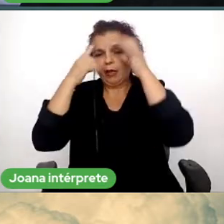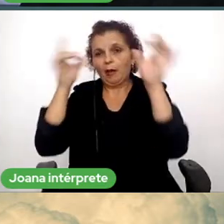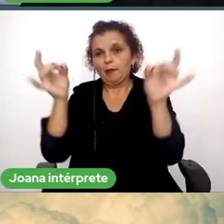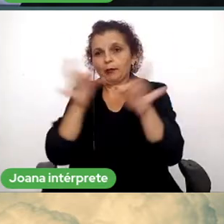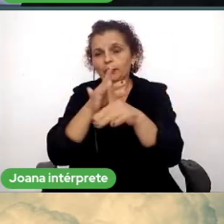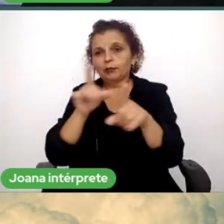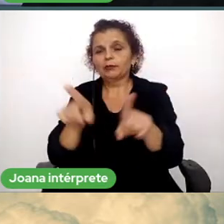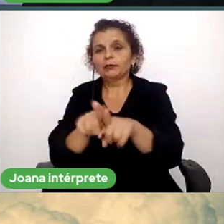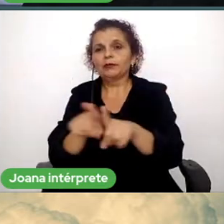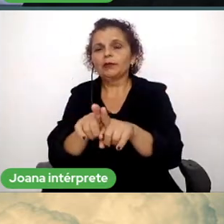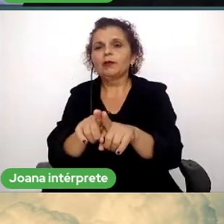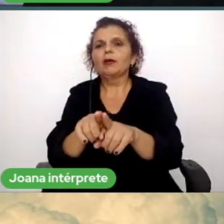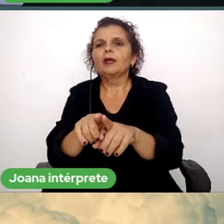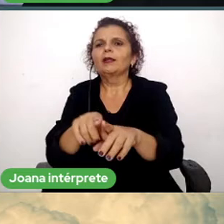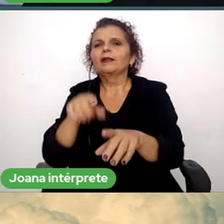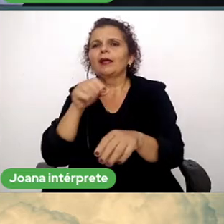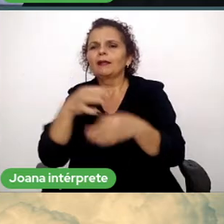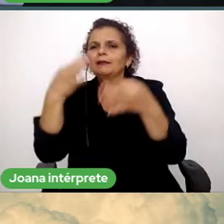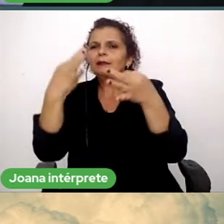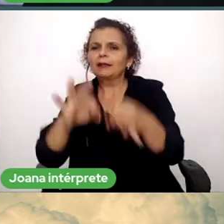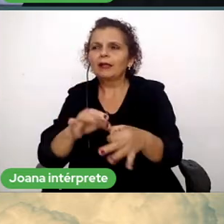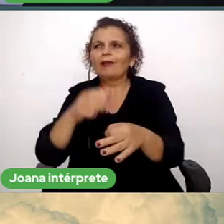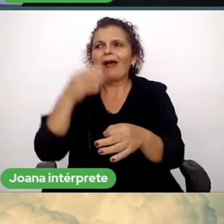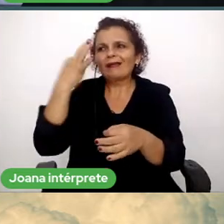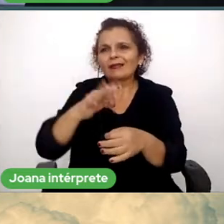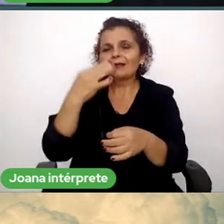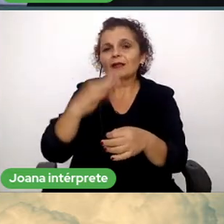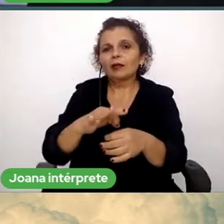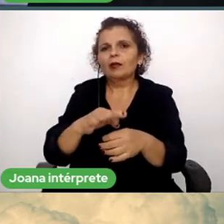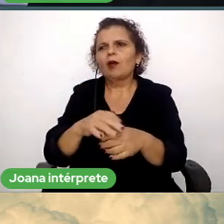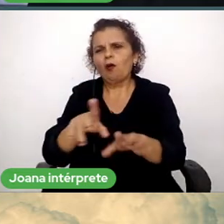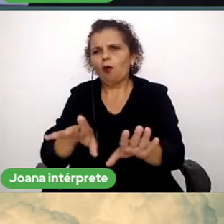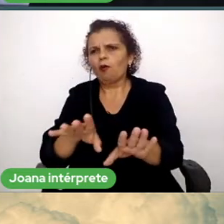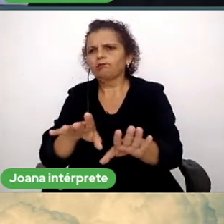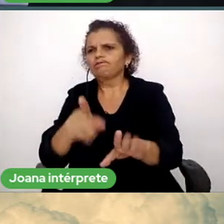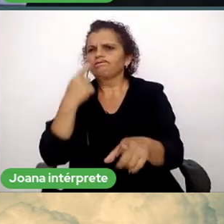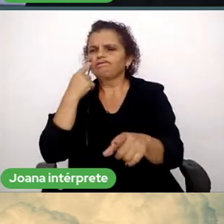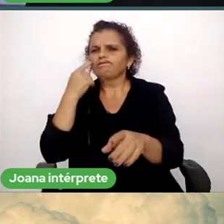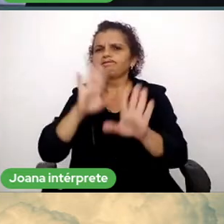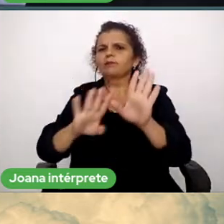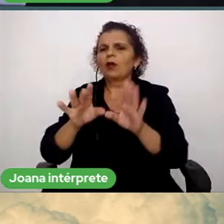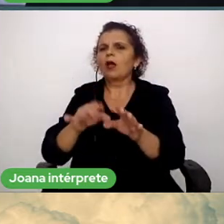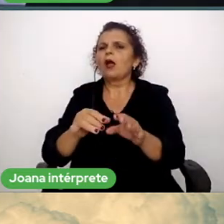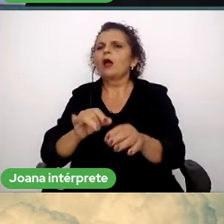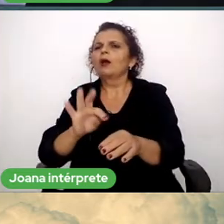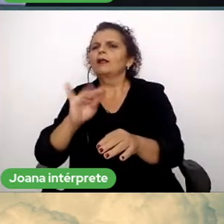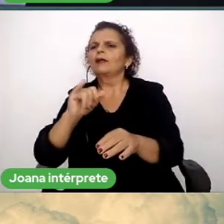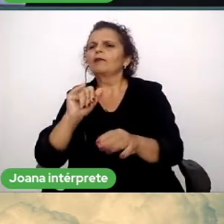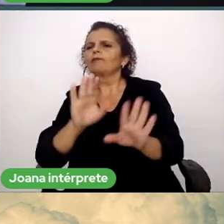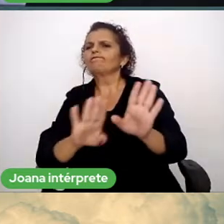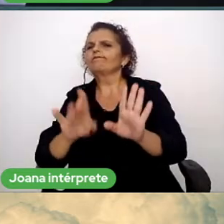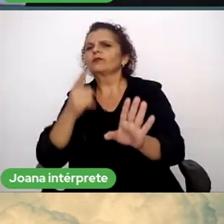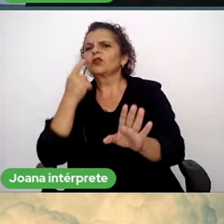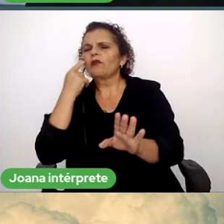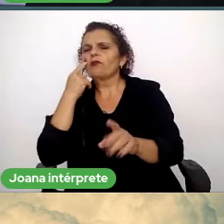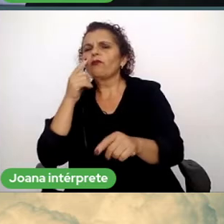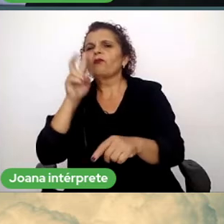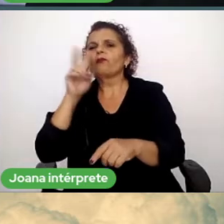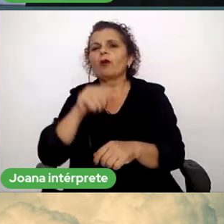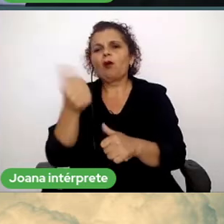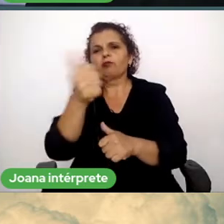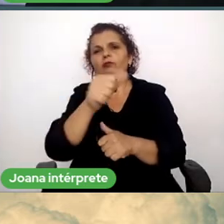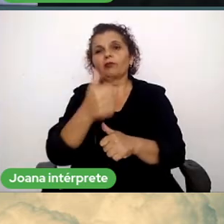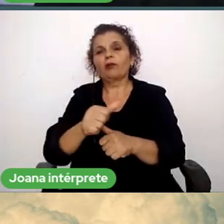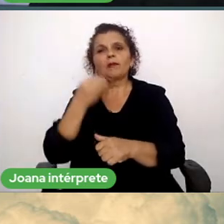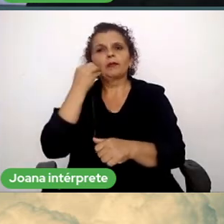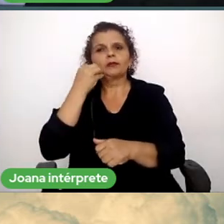alguém supõe que tem certeza que vai dar certo, ela vai dizer, olha, não sei, vamos ver, aqui está a mecânica que a gente vai usar para experimentar